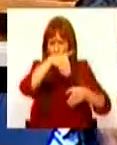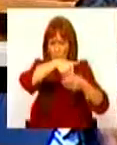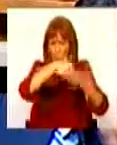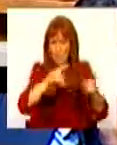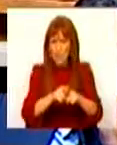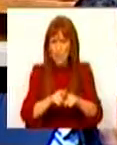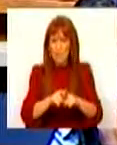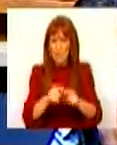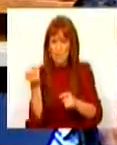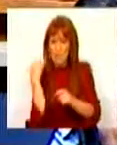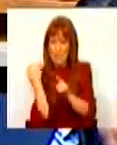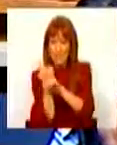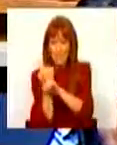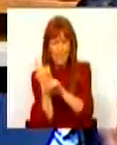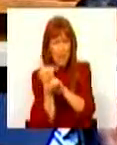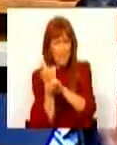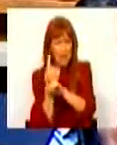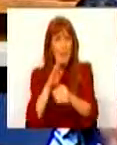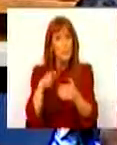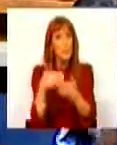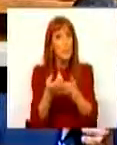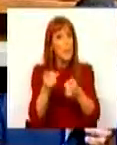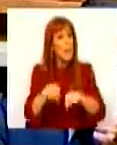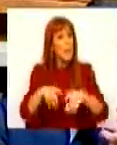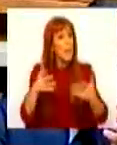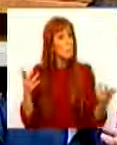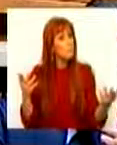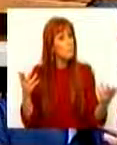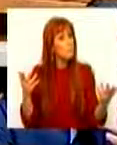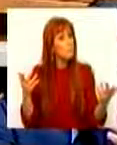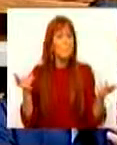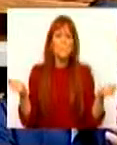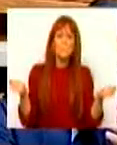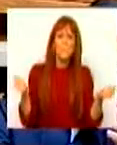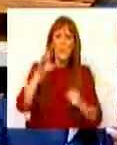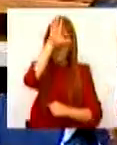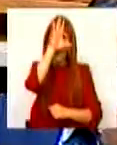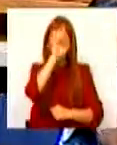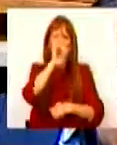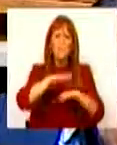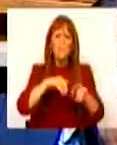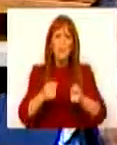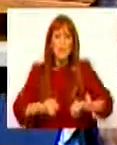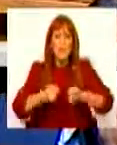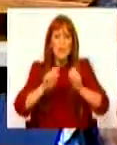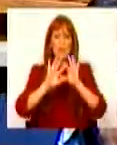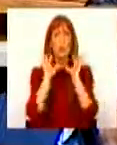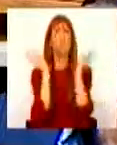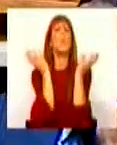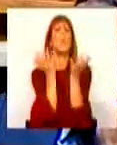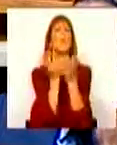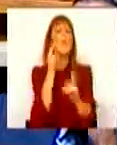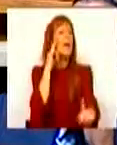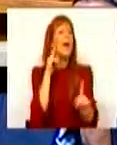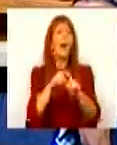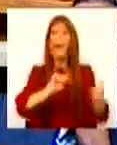nas mercadorias. Propõem também que o Governo faça um investimento global no